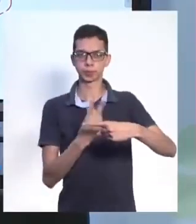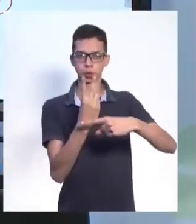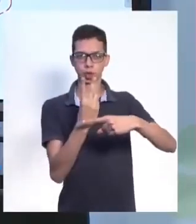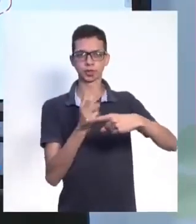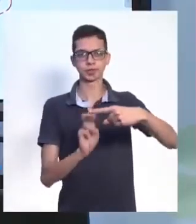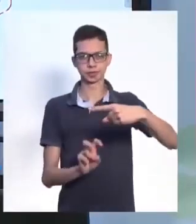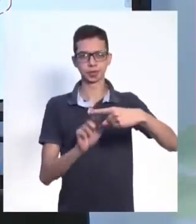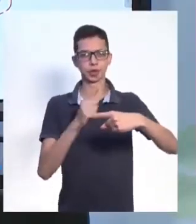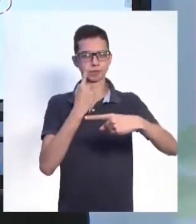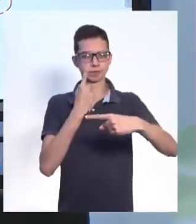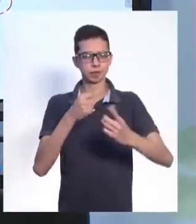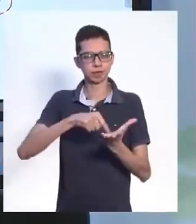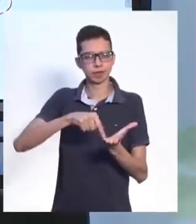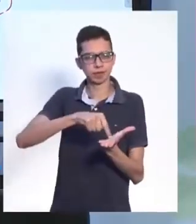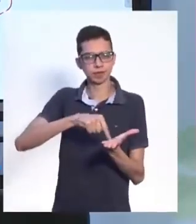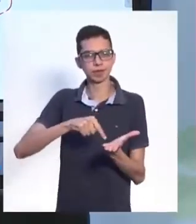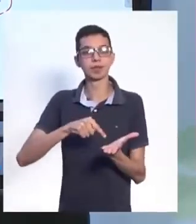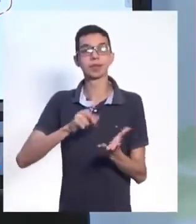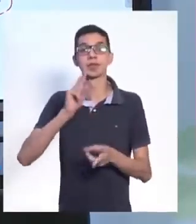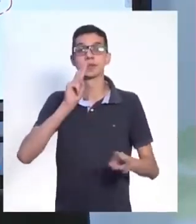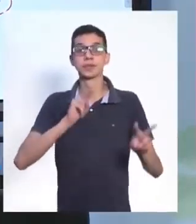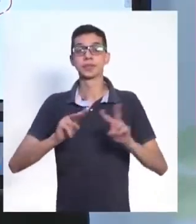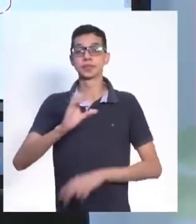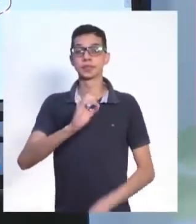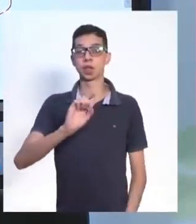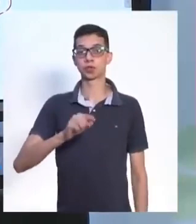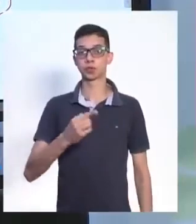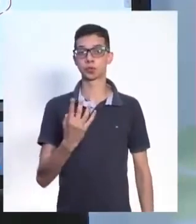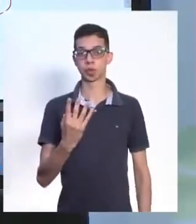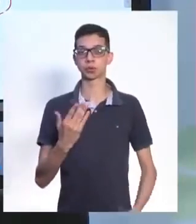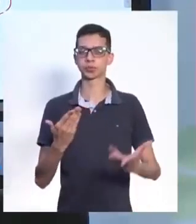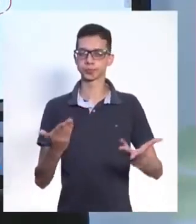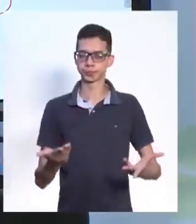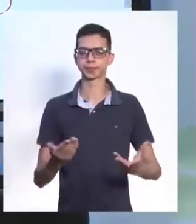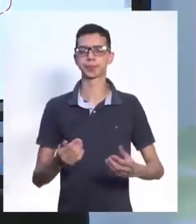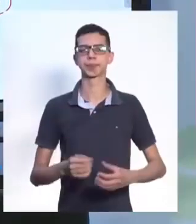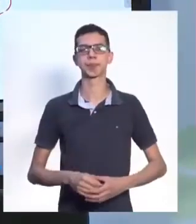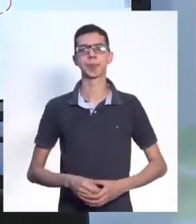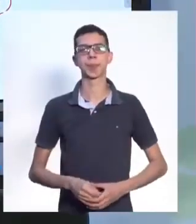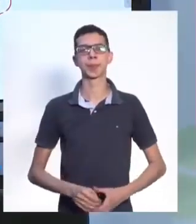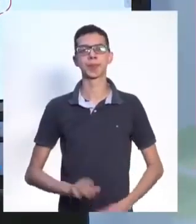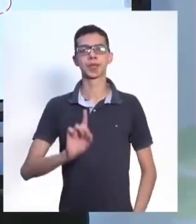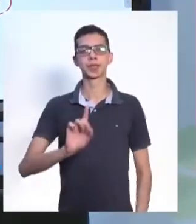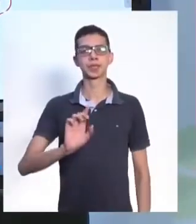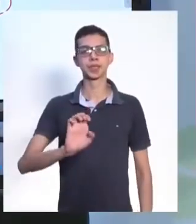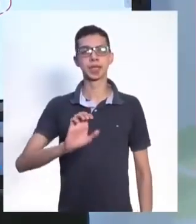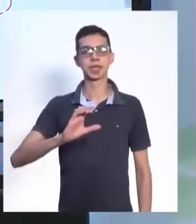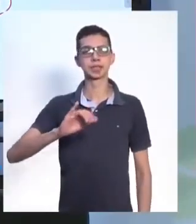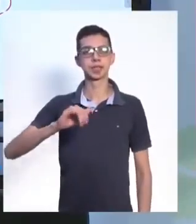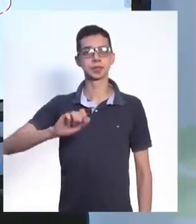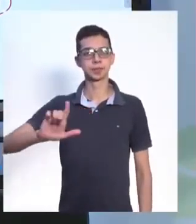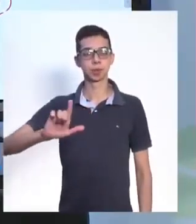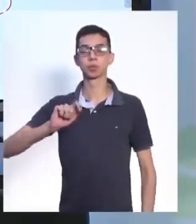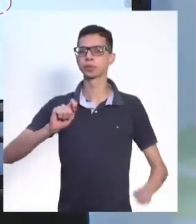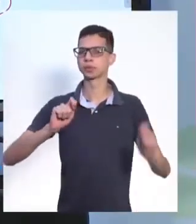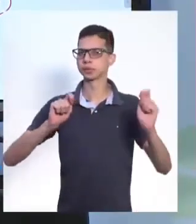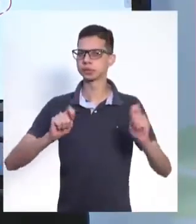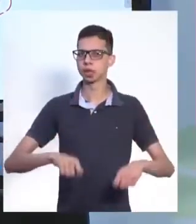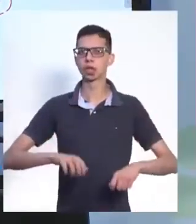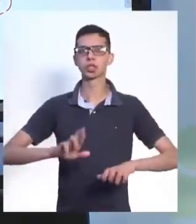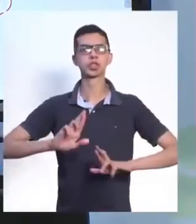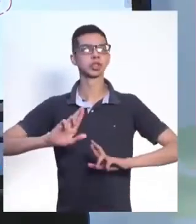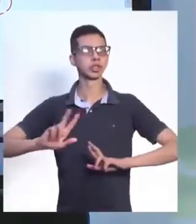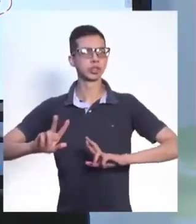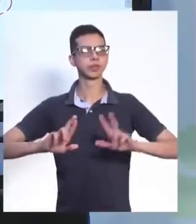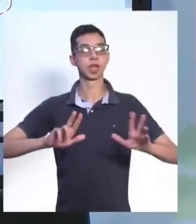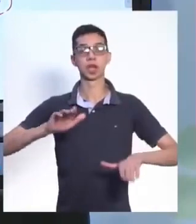calculadora, vocês vão enxergar 0,4. Então, essa representação decimal, ela pode aparecer em várias formas. Às vezes, você